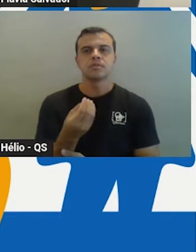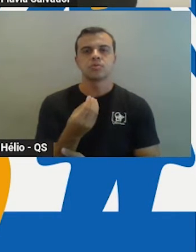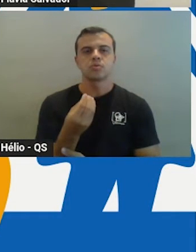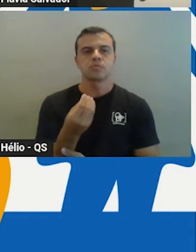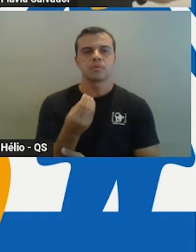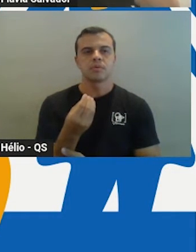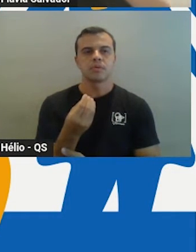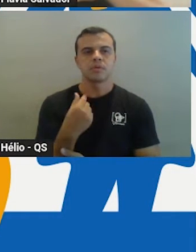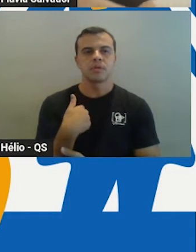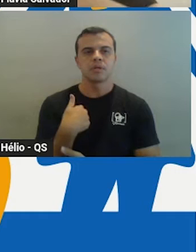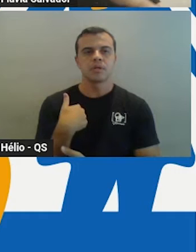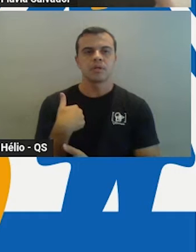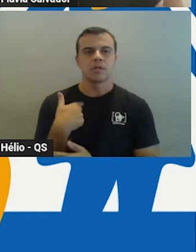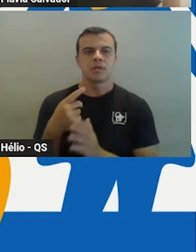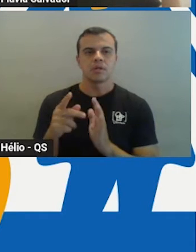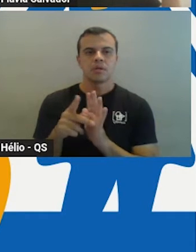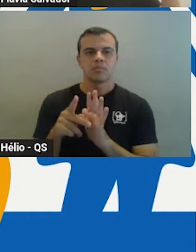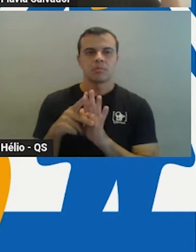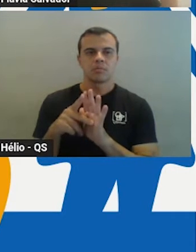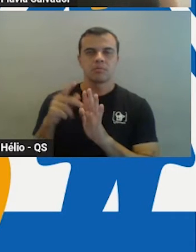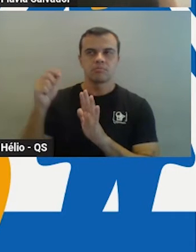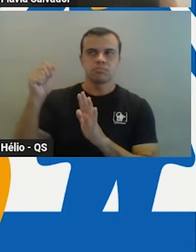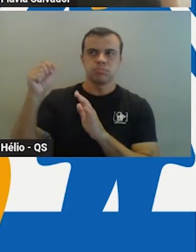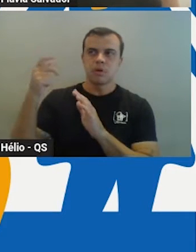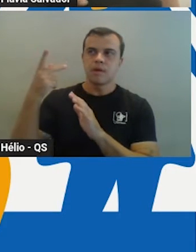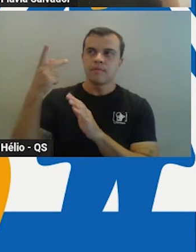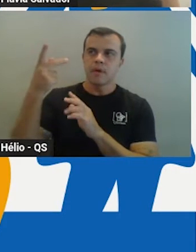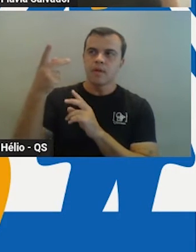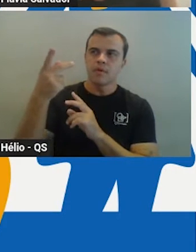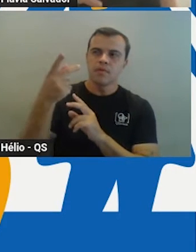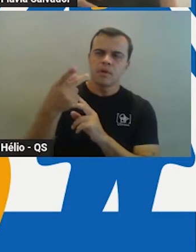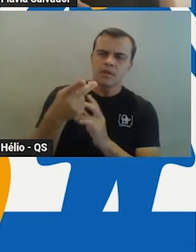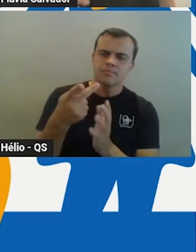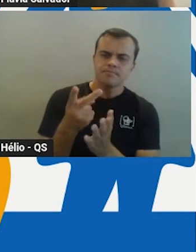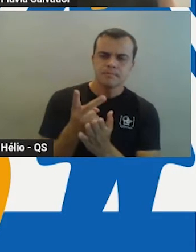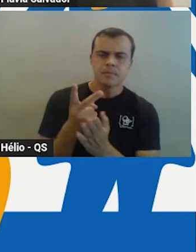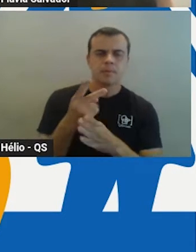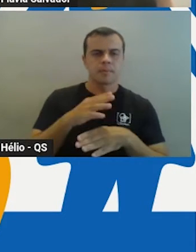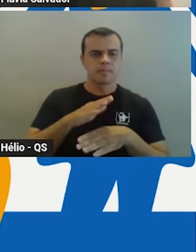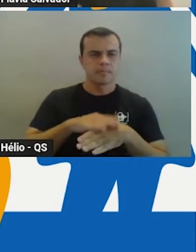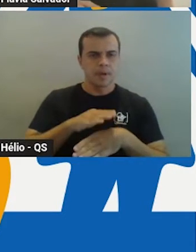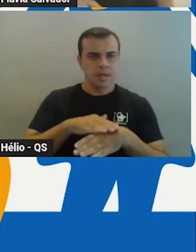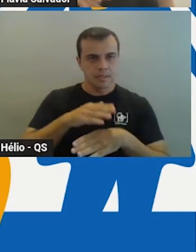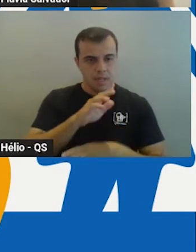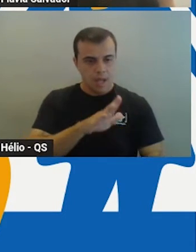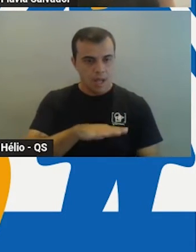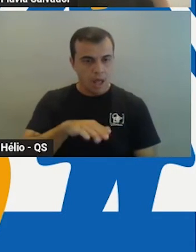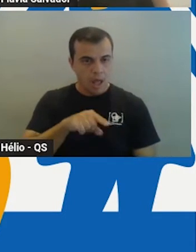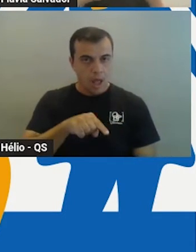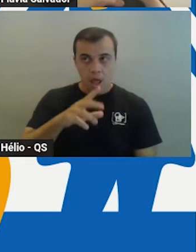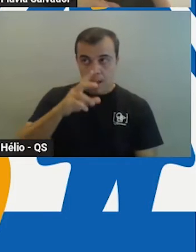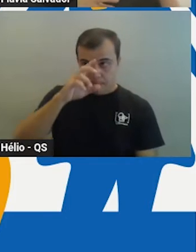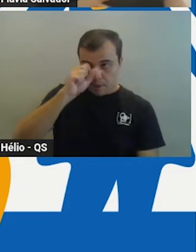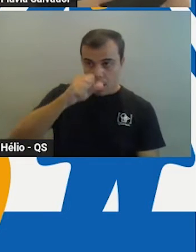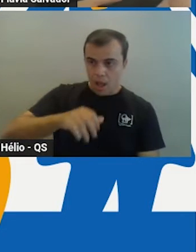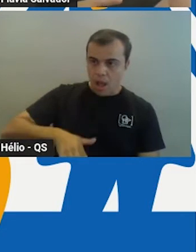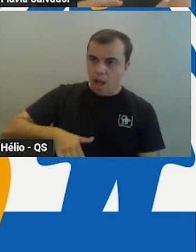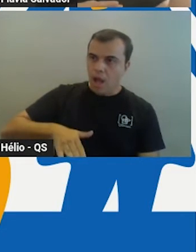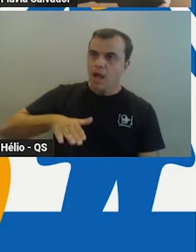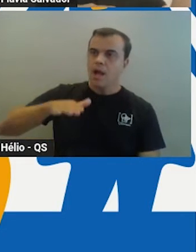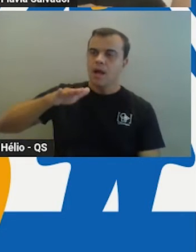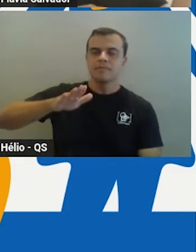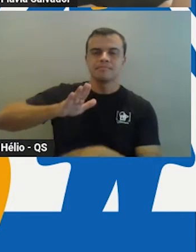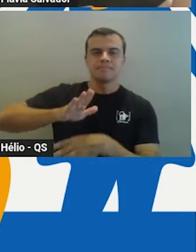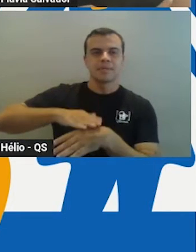uma escadinha descendente, né? Que cada vez mais que as crianças vão crescendo, elas vão se tornando